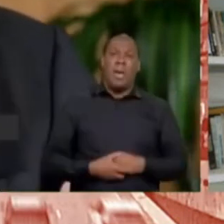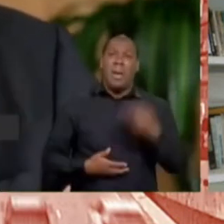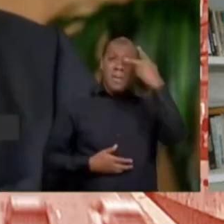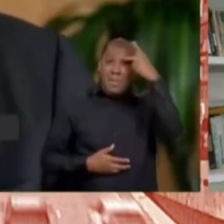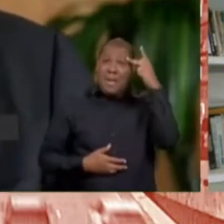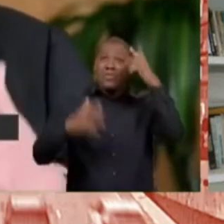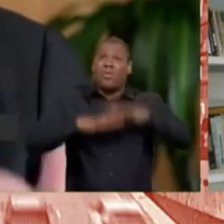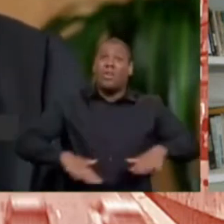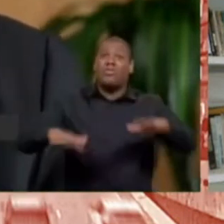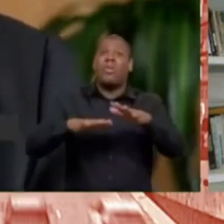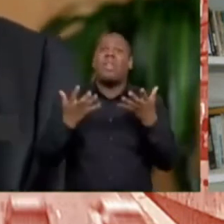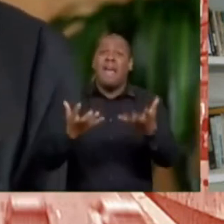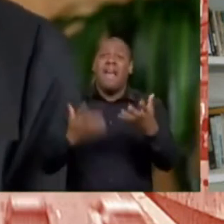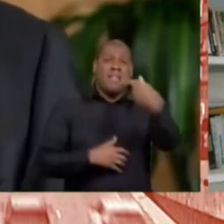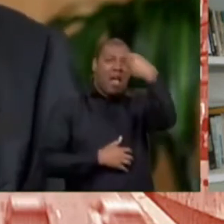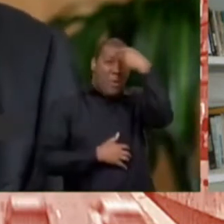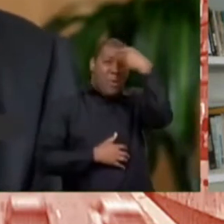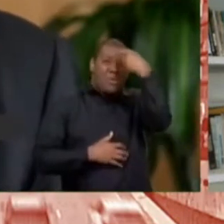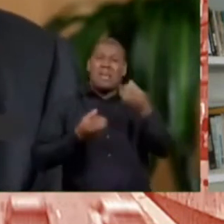R$ 100? Houve um momento